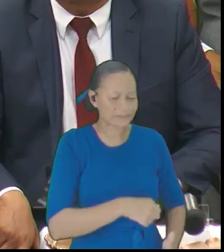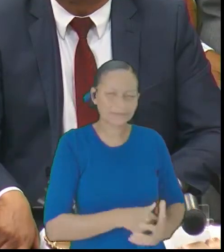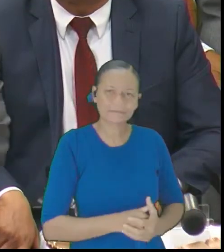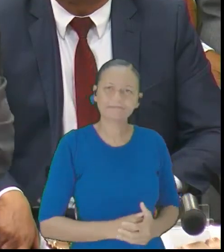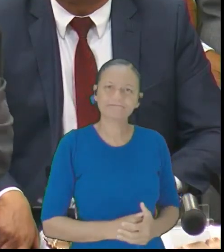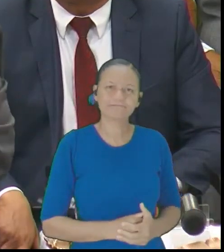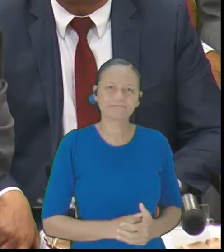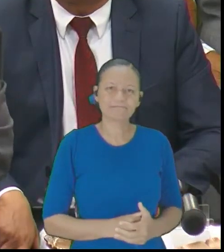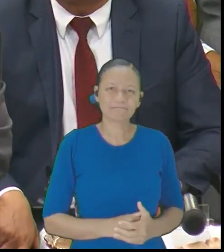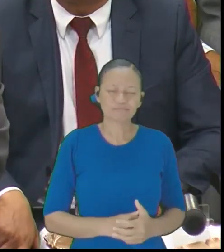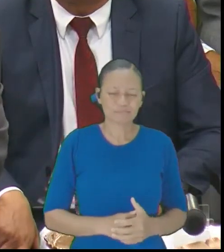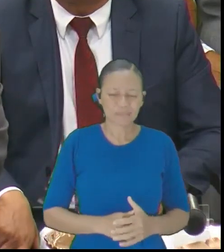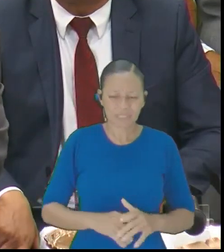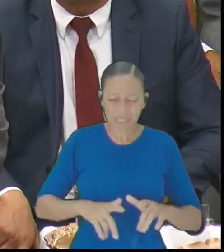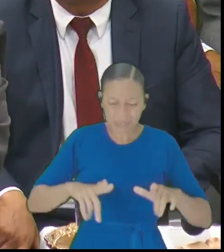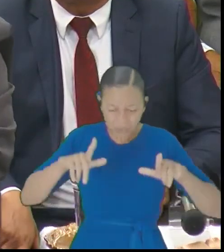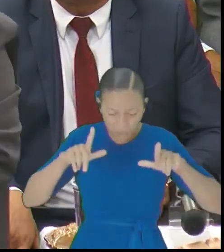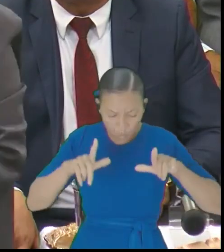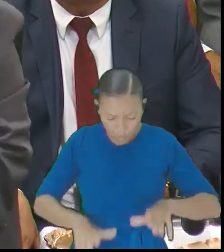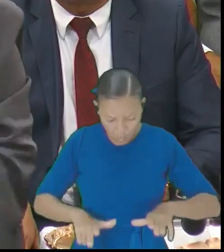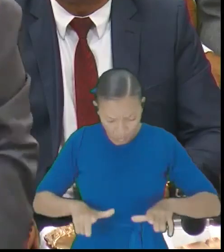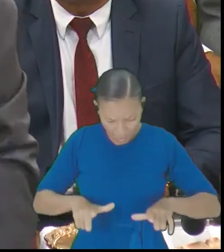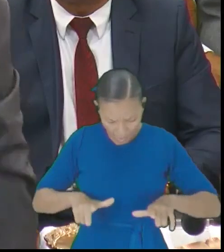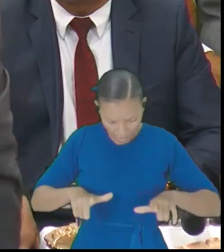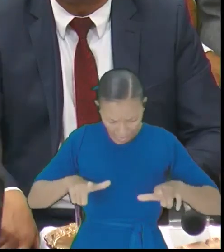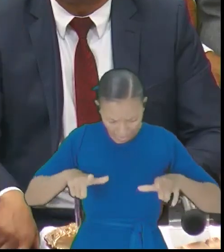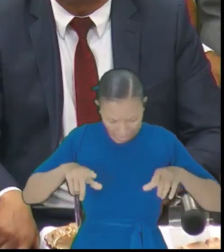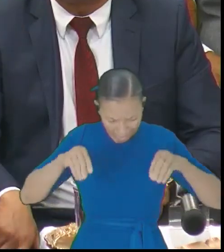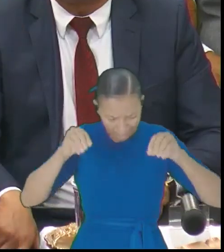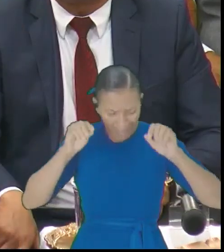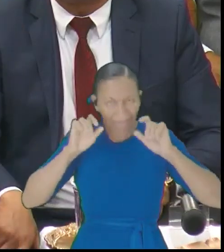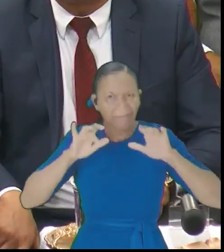que não se deixa ambiente da bênção,